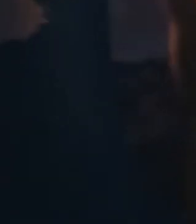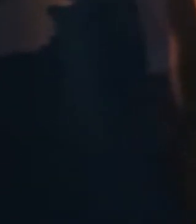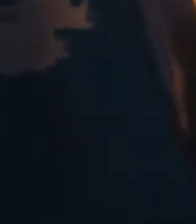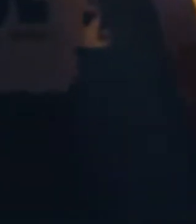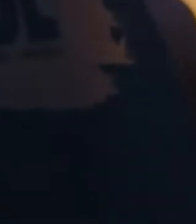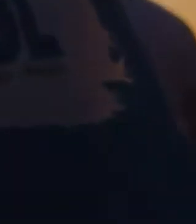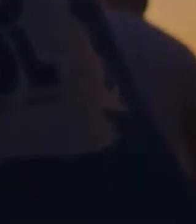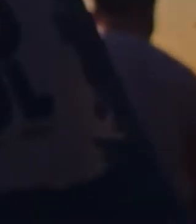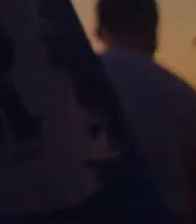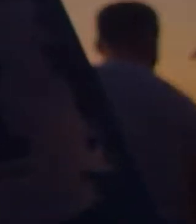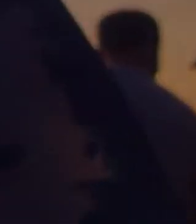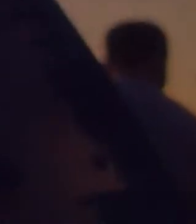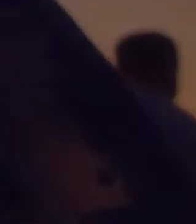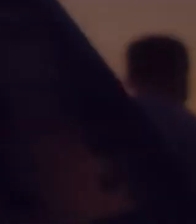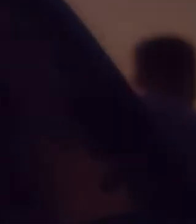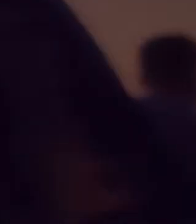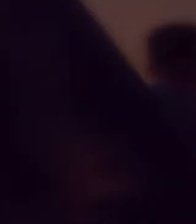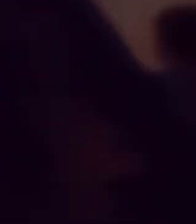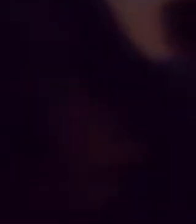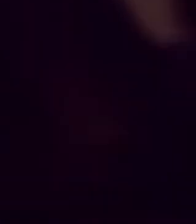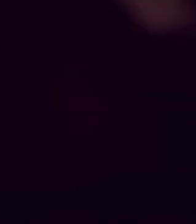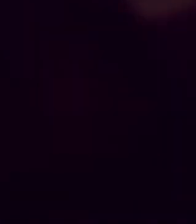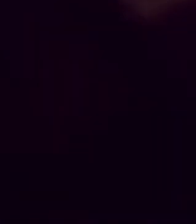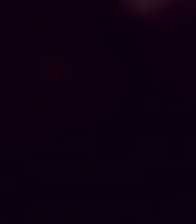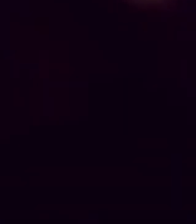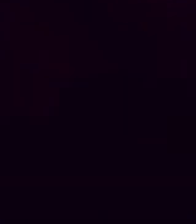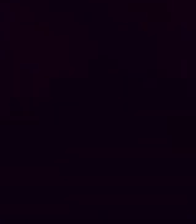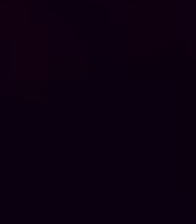estado, meu destino.